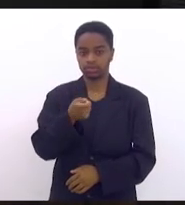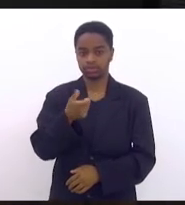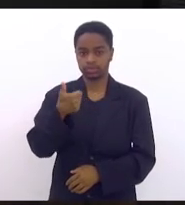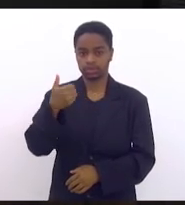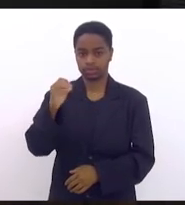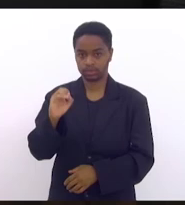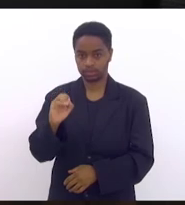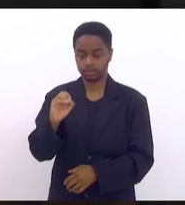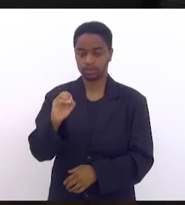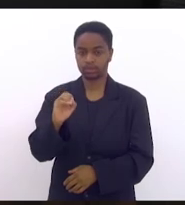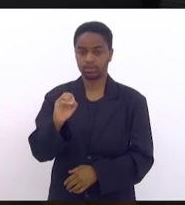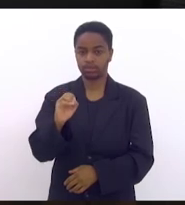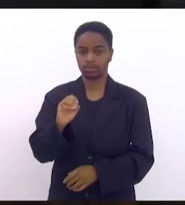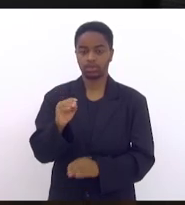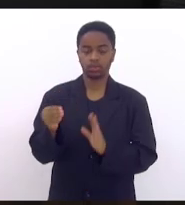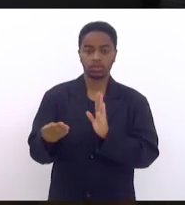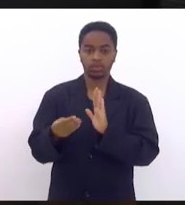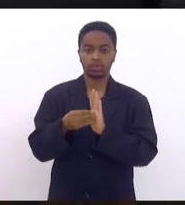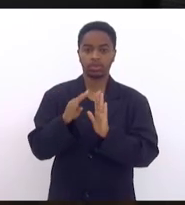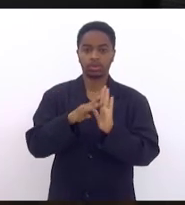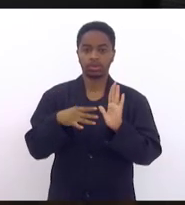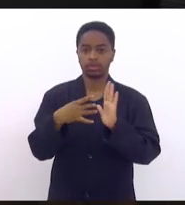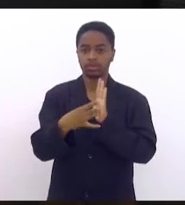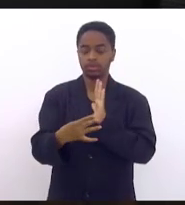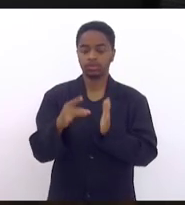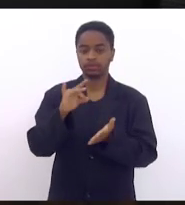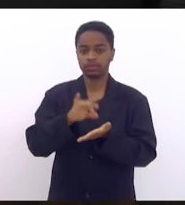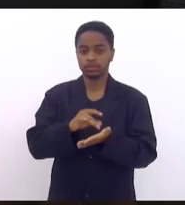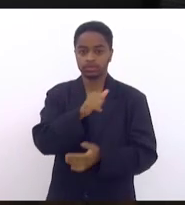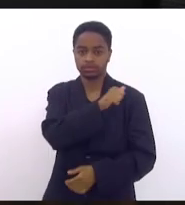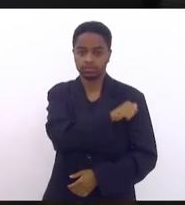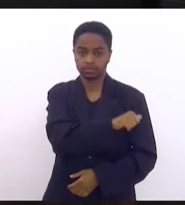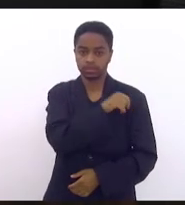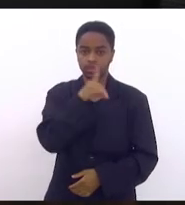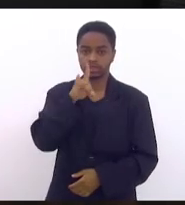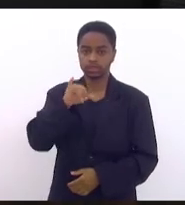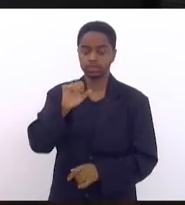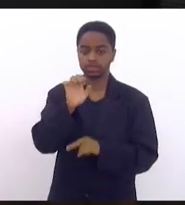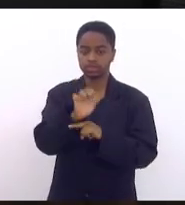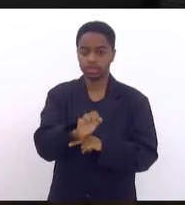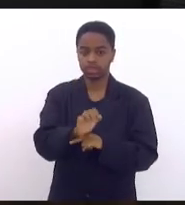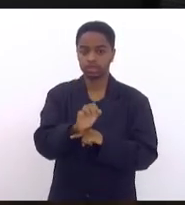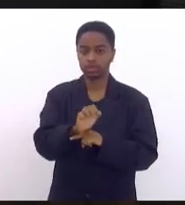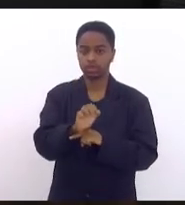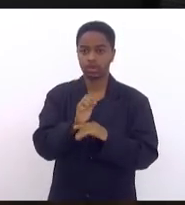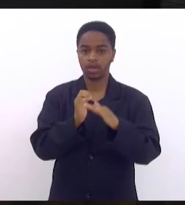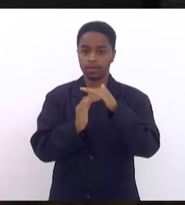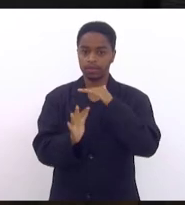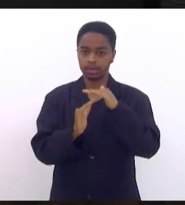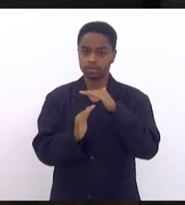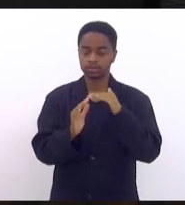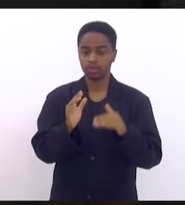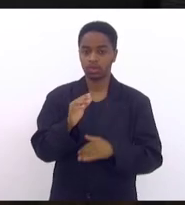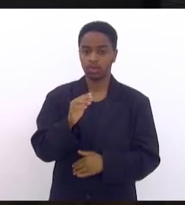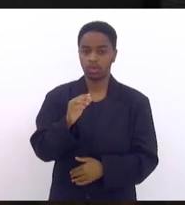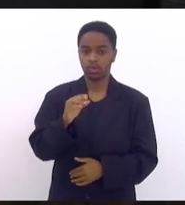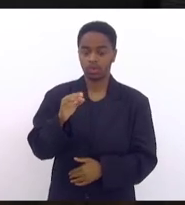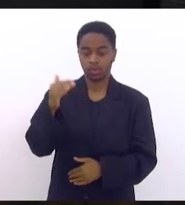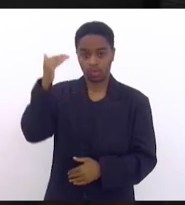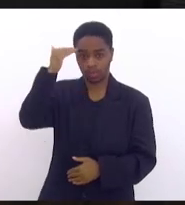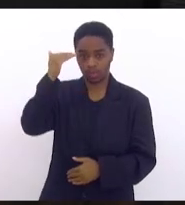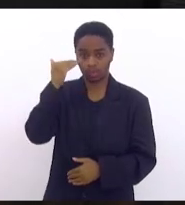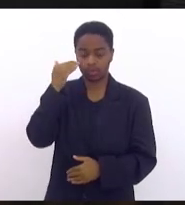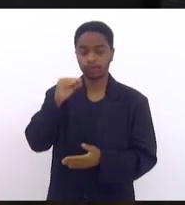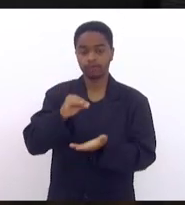5.645/2010 para incluir no calendário oficial do Estado do Rio de Janeiro o Dia Estadual da Imigração Coreana, pendendo de parecer